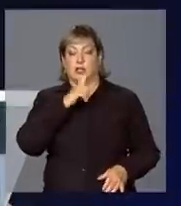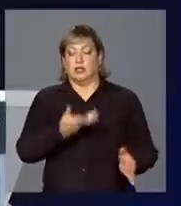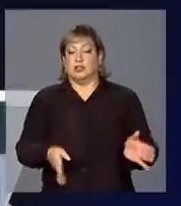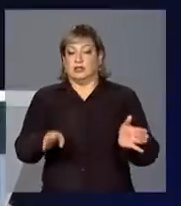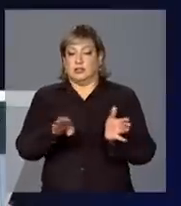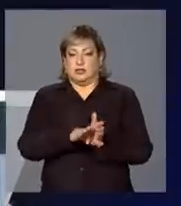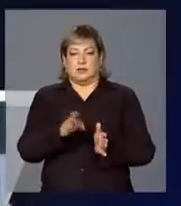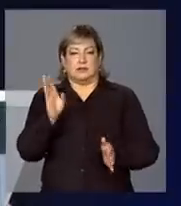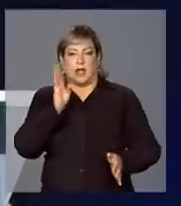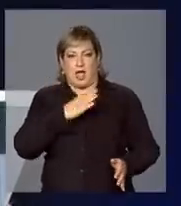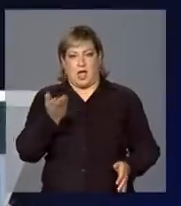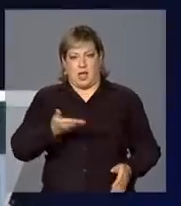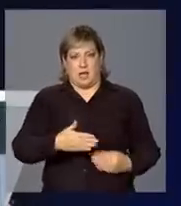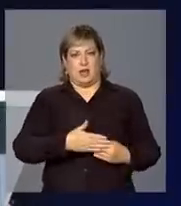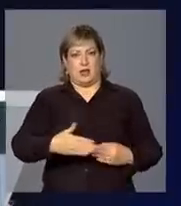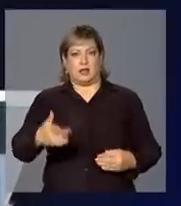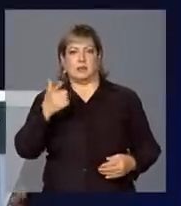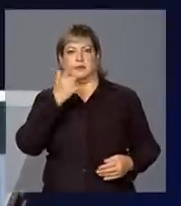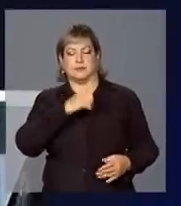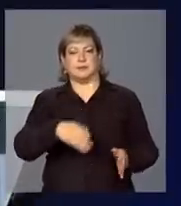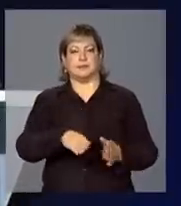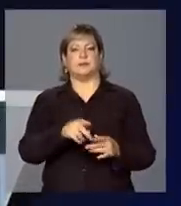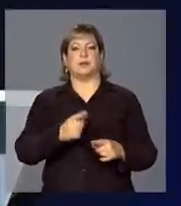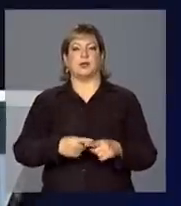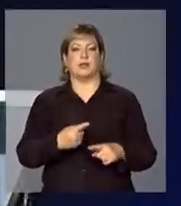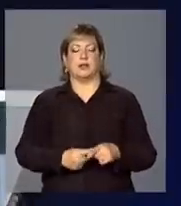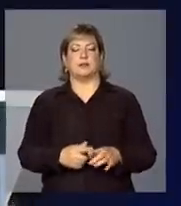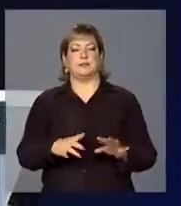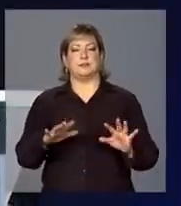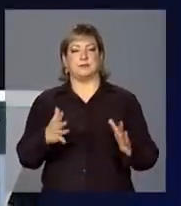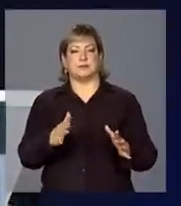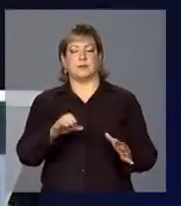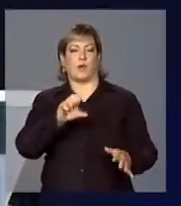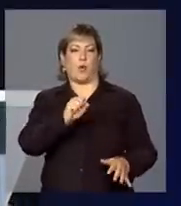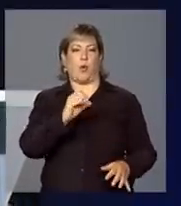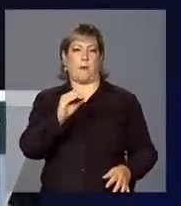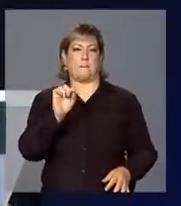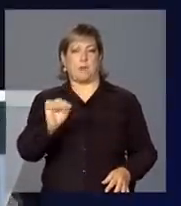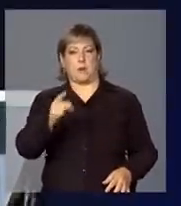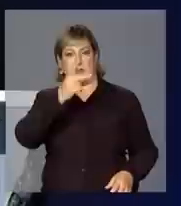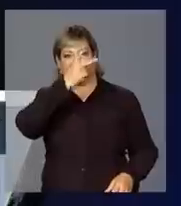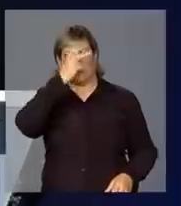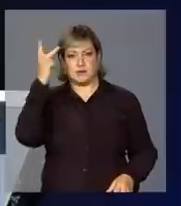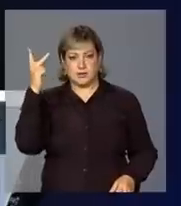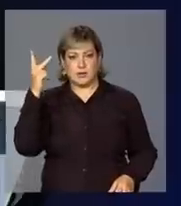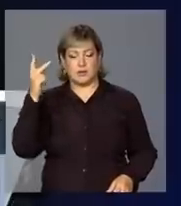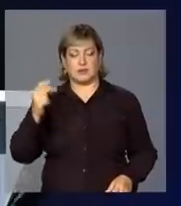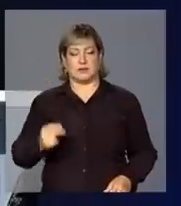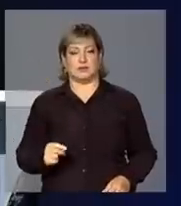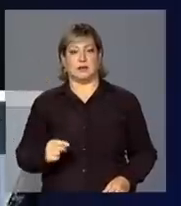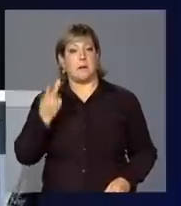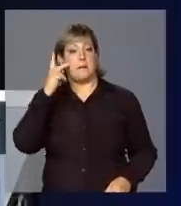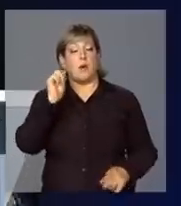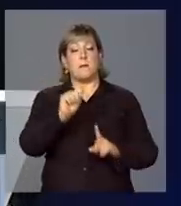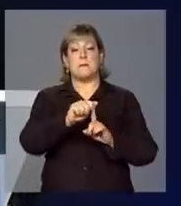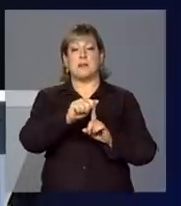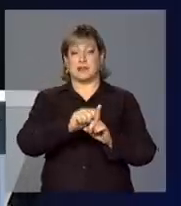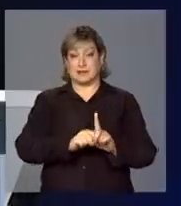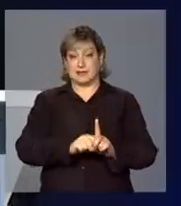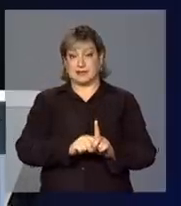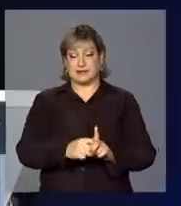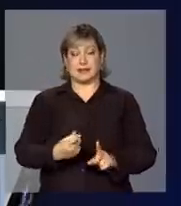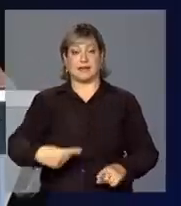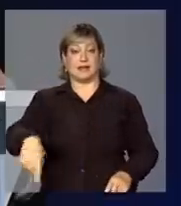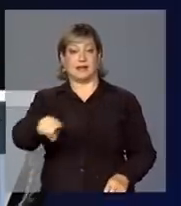nós chegaremos rápido, porque em torno de 80 mil pessoas por mês,